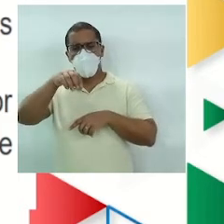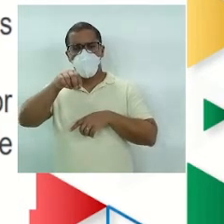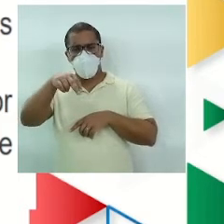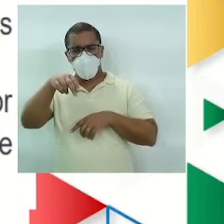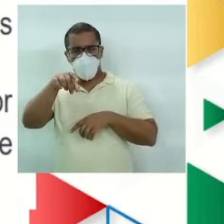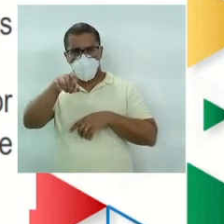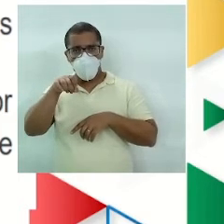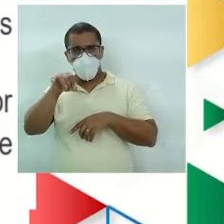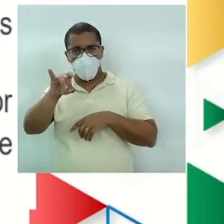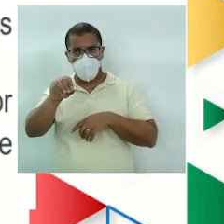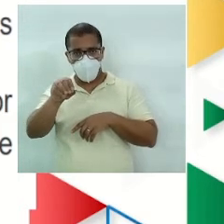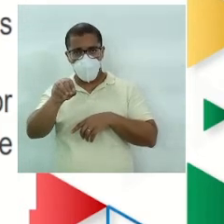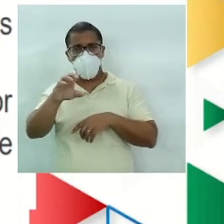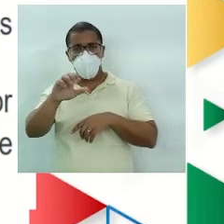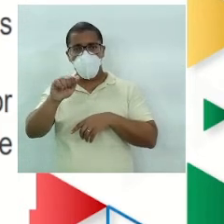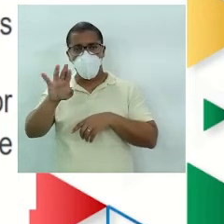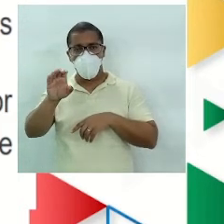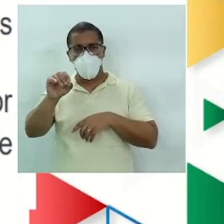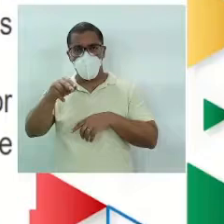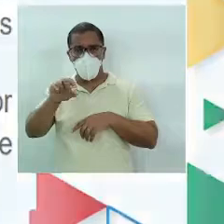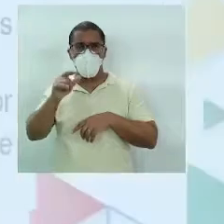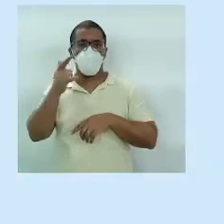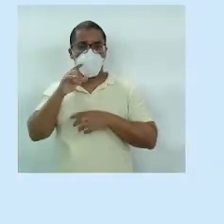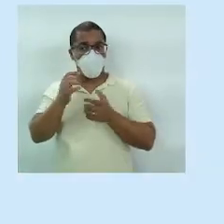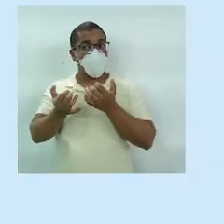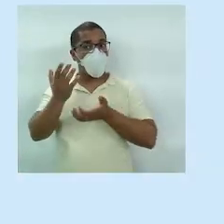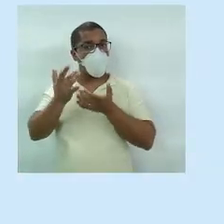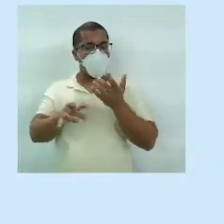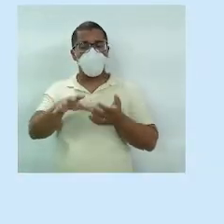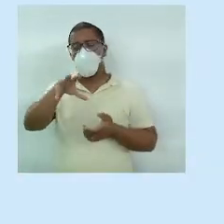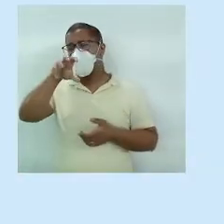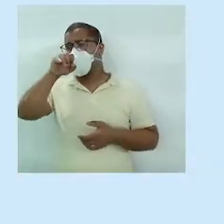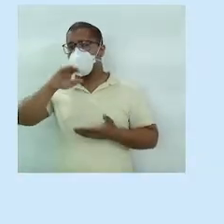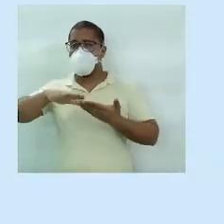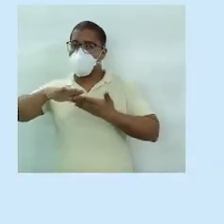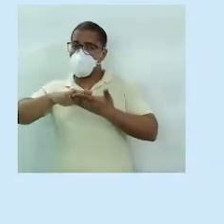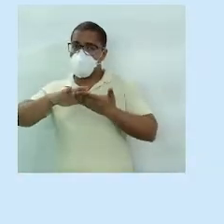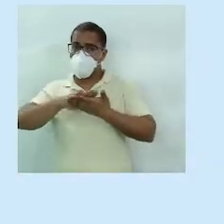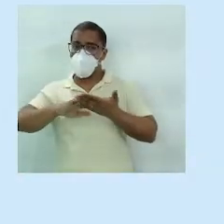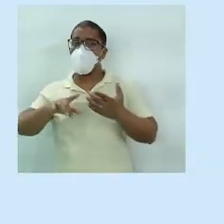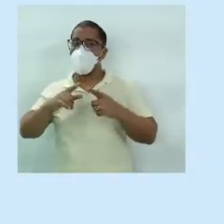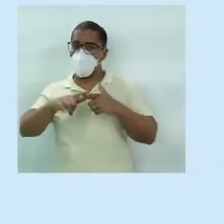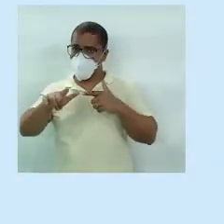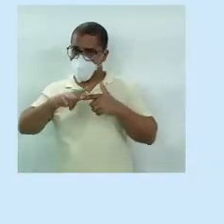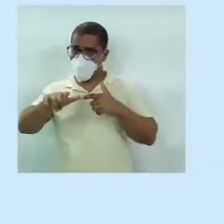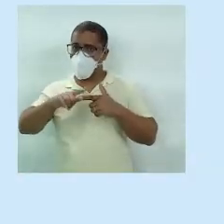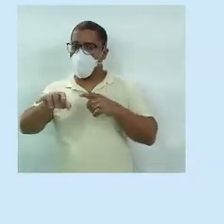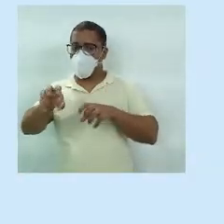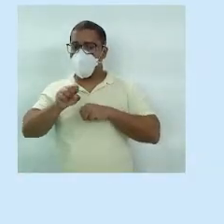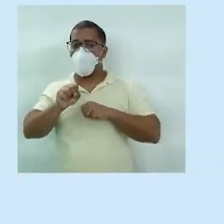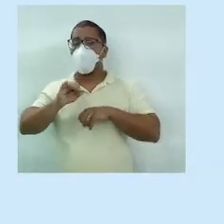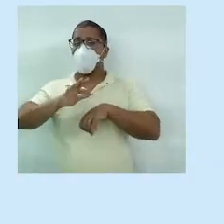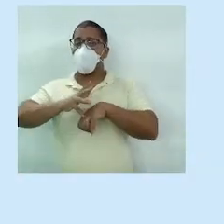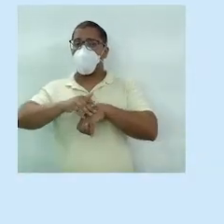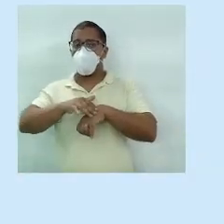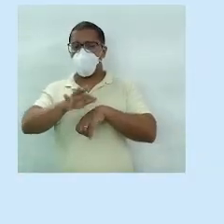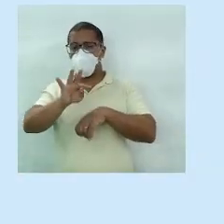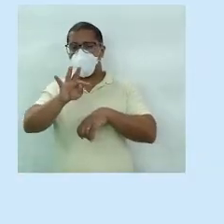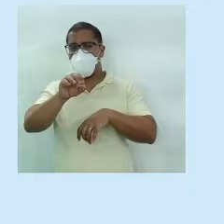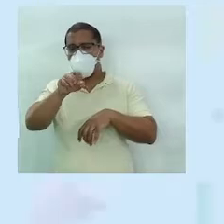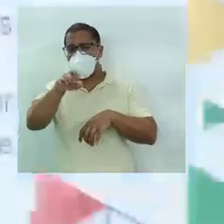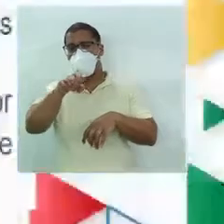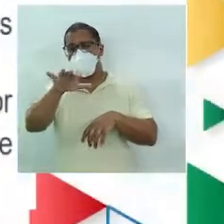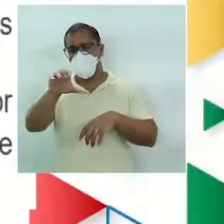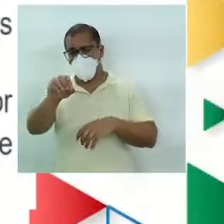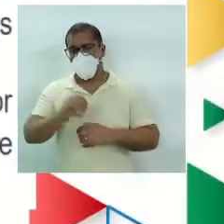gás incolor, né? Inflamável, pode pegar fogo, inodoro, né? E é um gás tóxico, tá certo? Já o dióxido